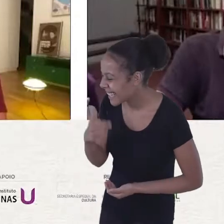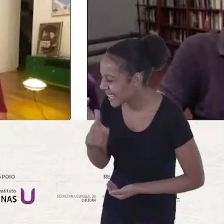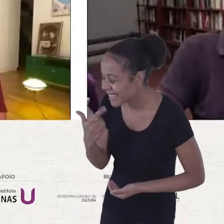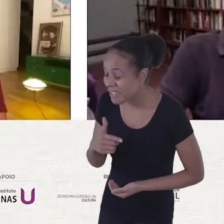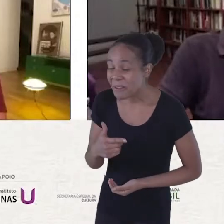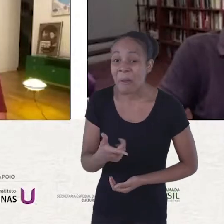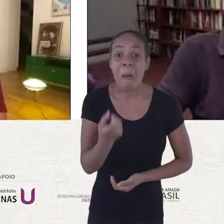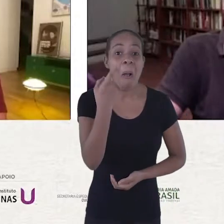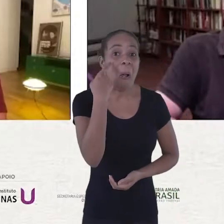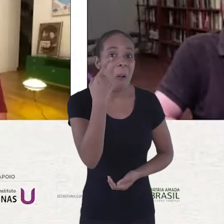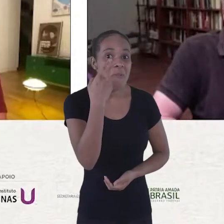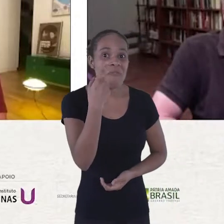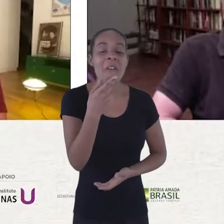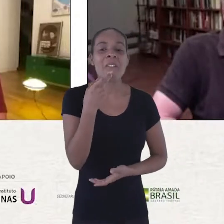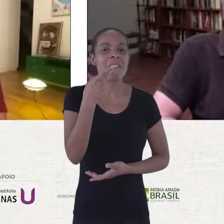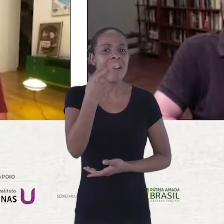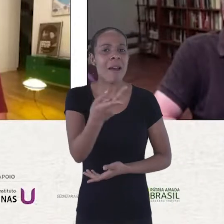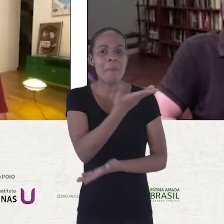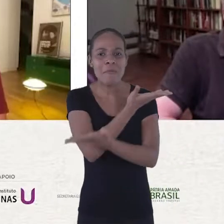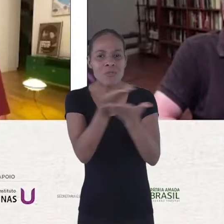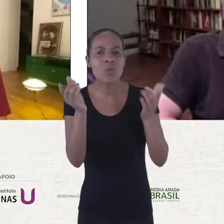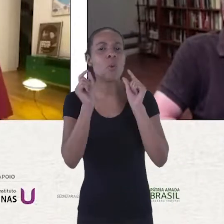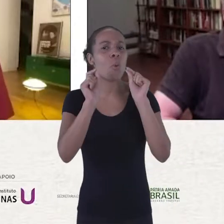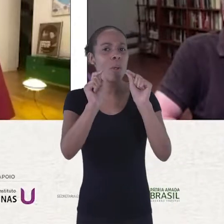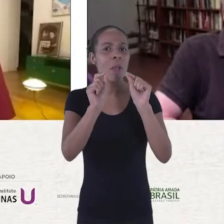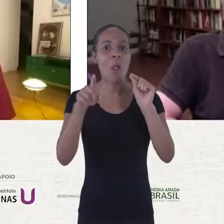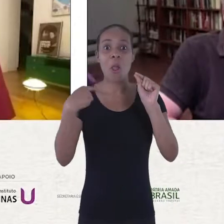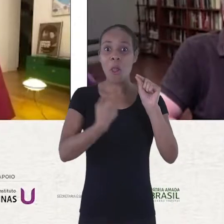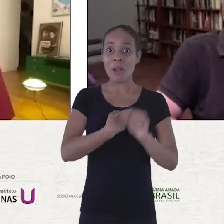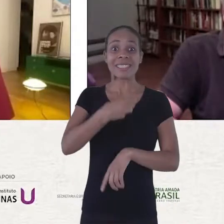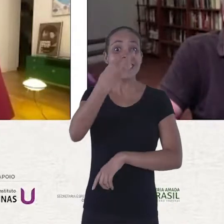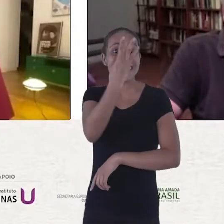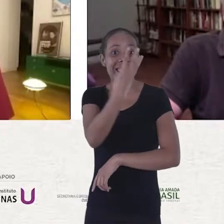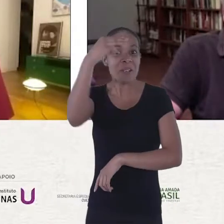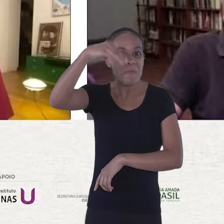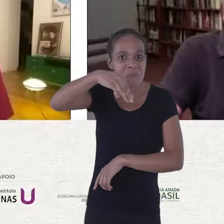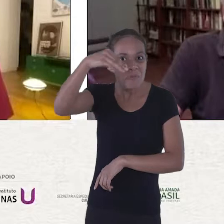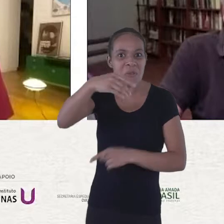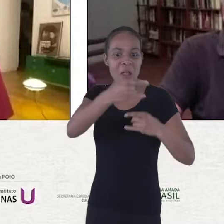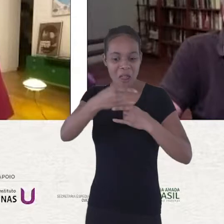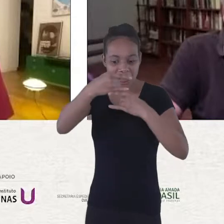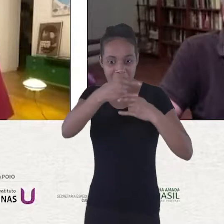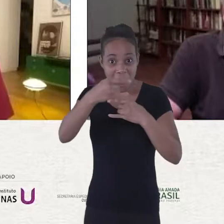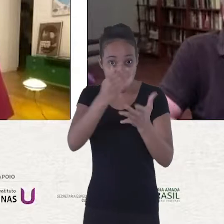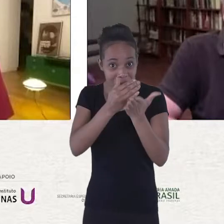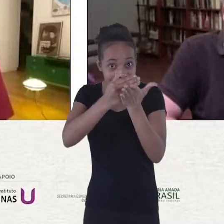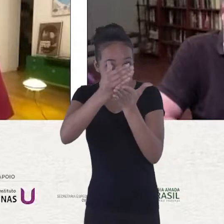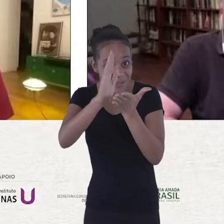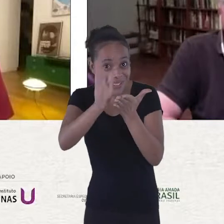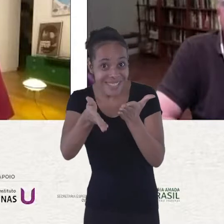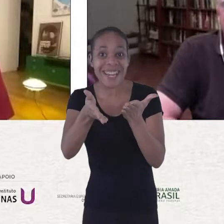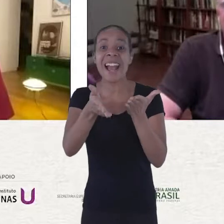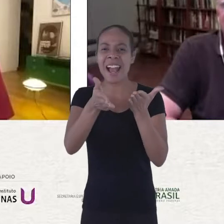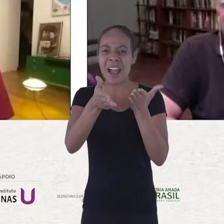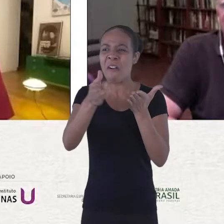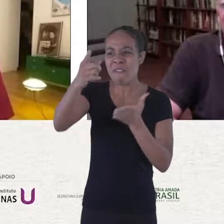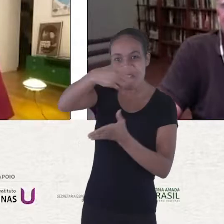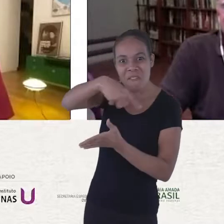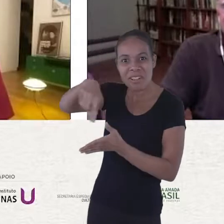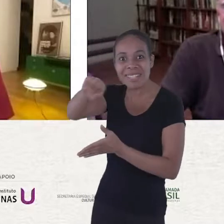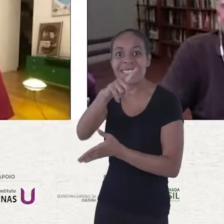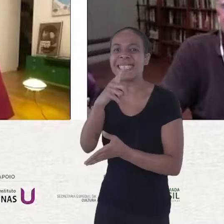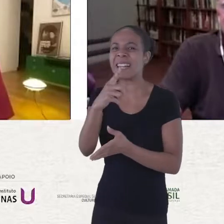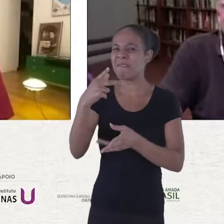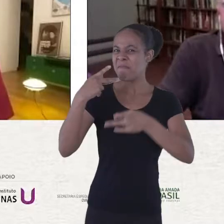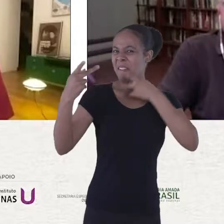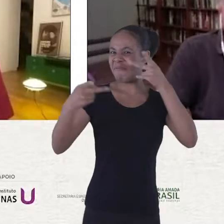É o seguinte, eu venho por meio dessa informar que nós já estamos no ar há 3 minutos, com vocês falando todas essas bobagens aí,